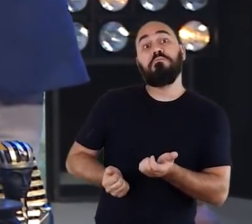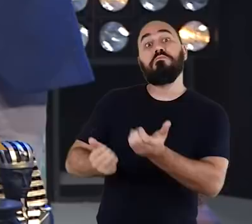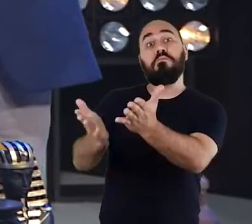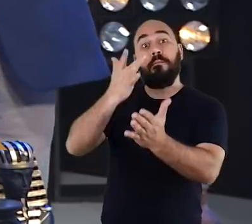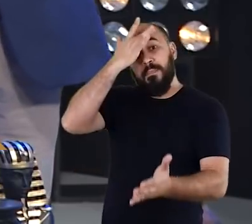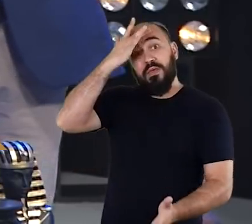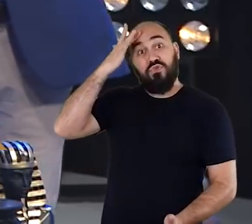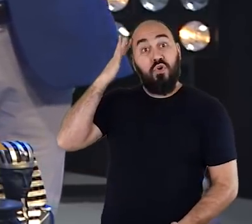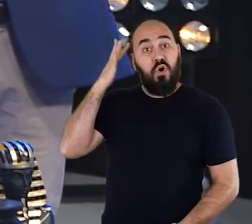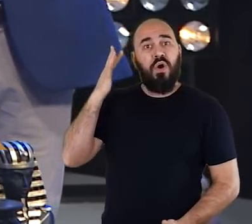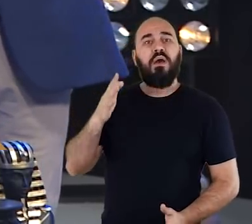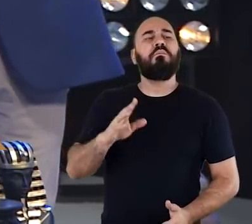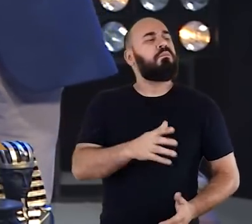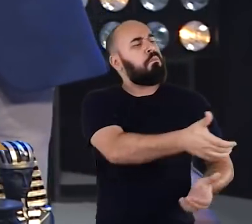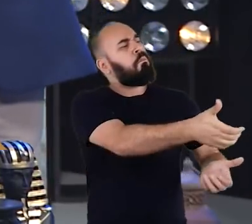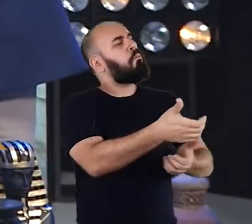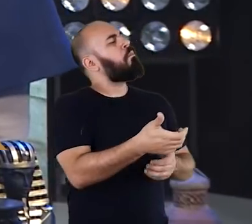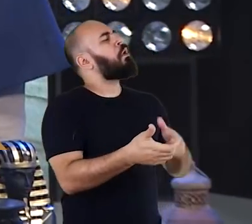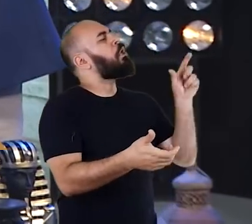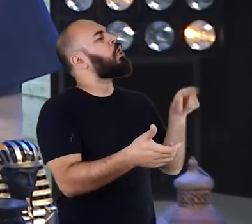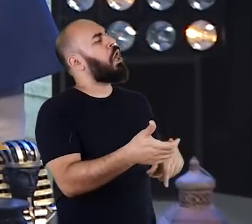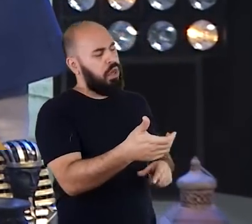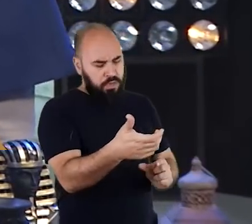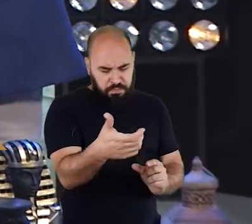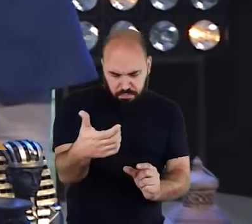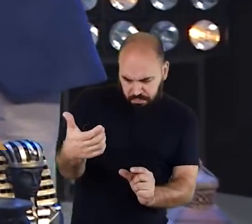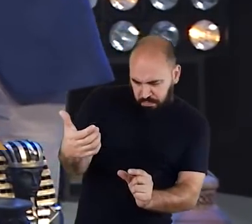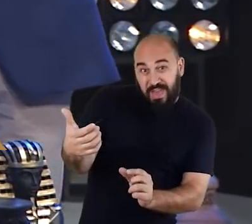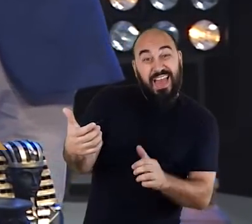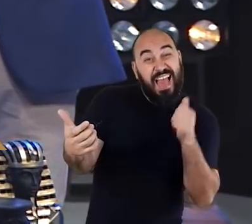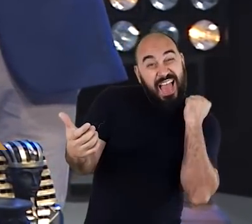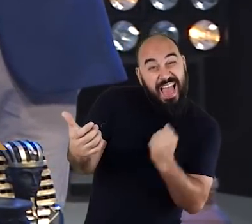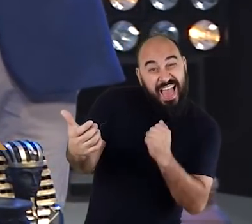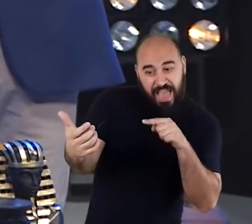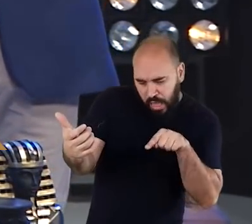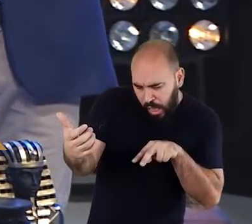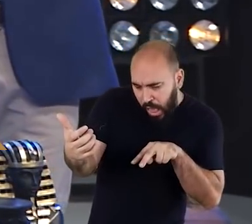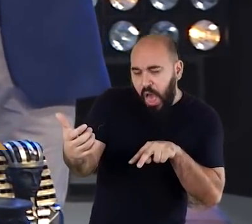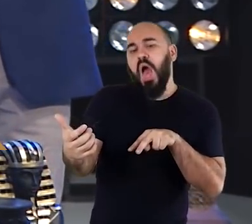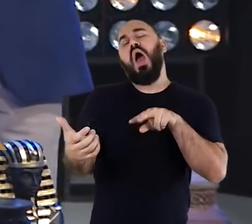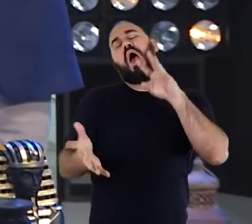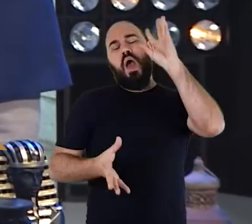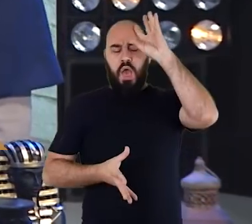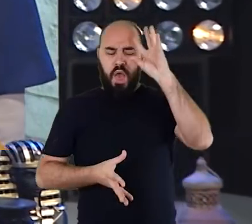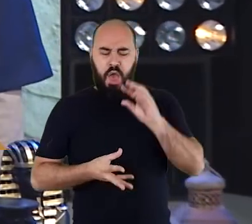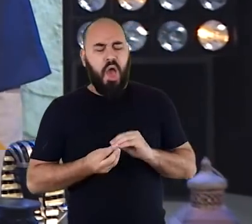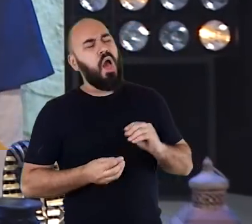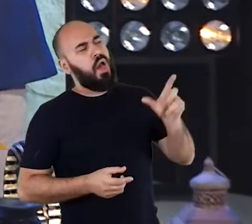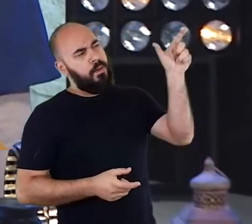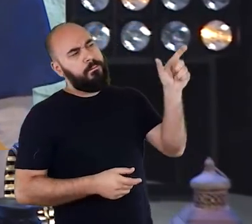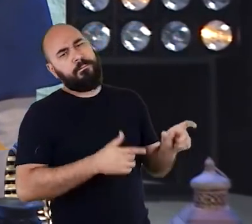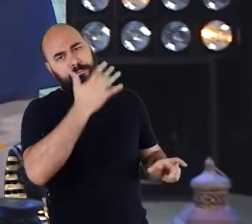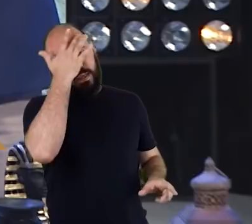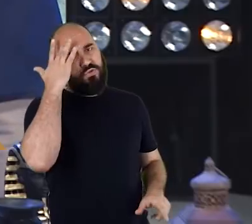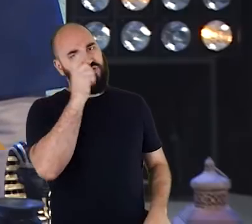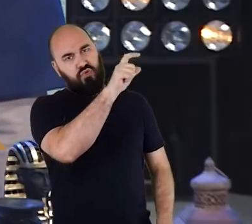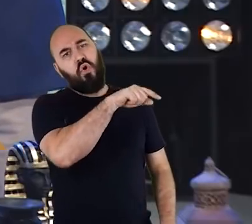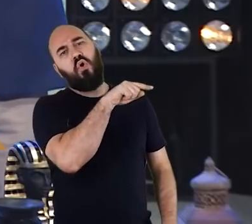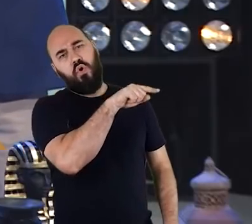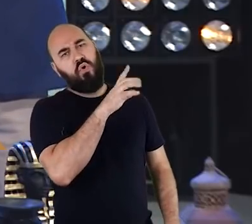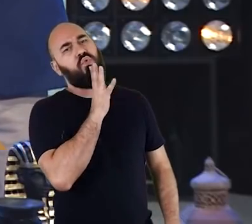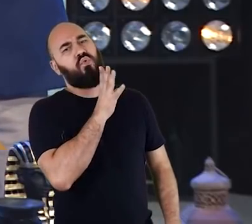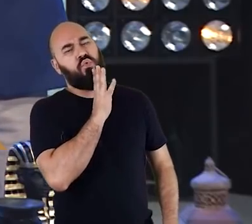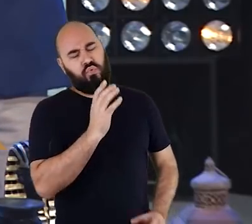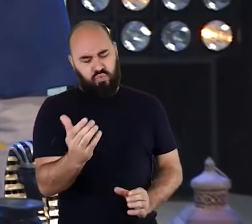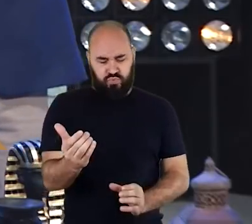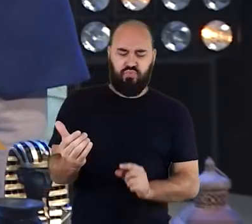cera, para que assim ela pudesse lacrar de maneira oficial um documento. Desse modo, é possível encontrar na arqueologia selos